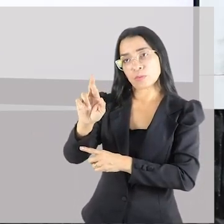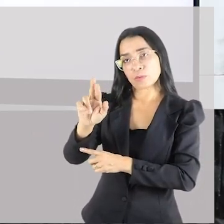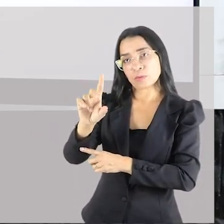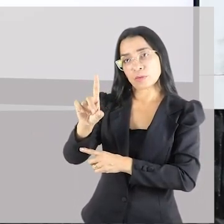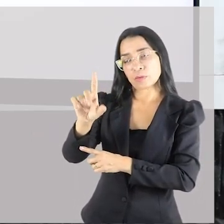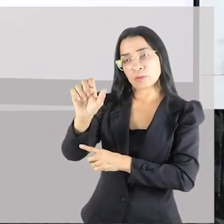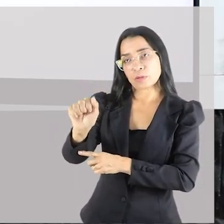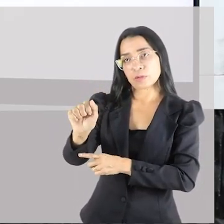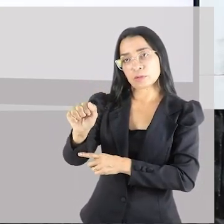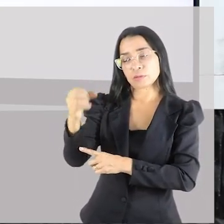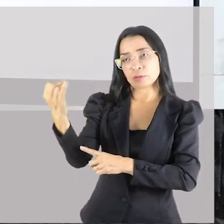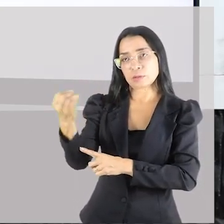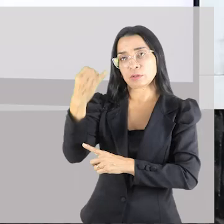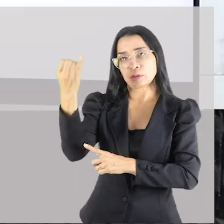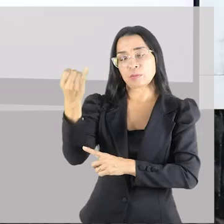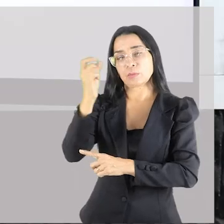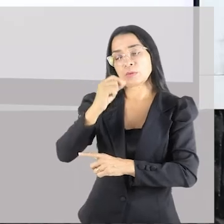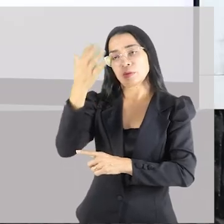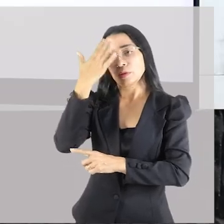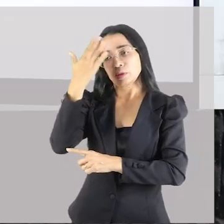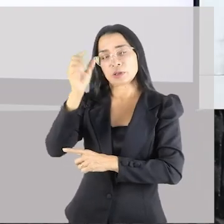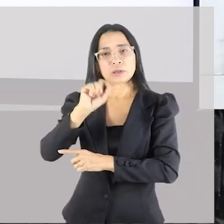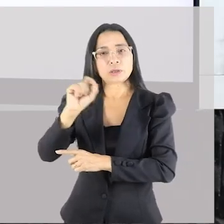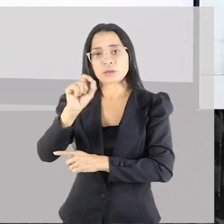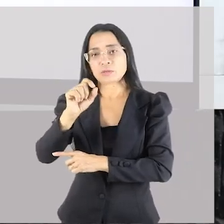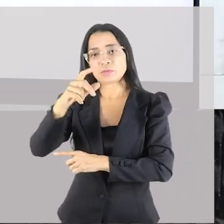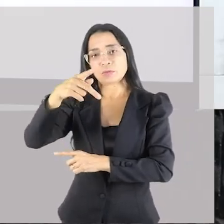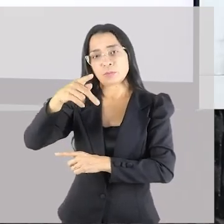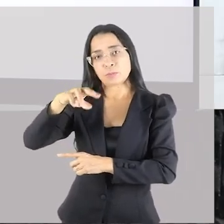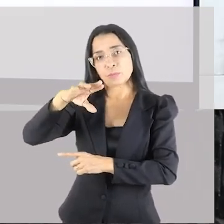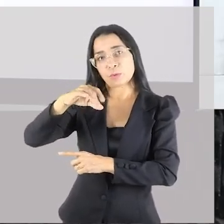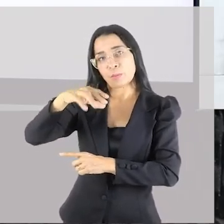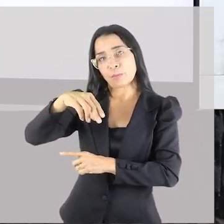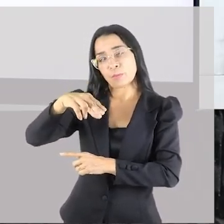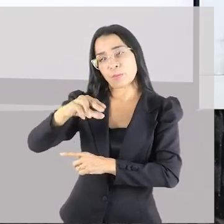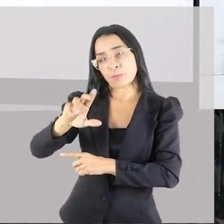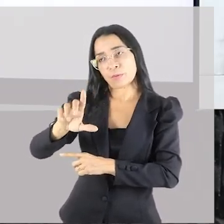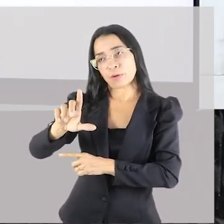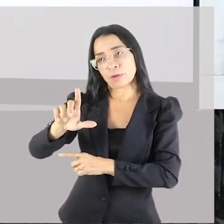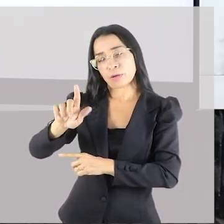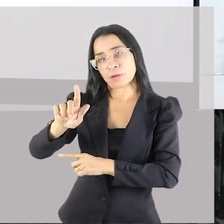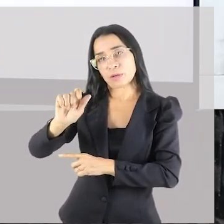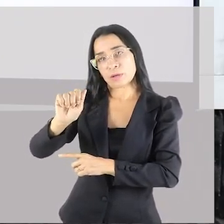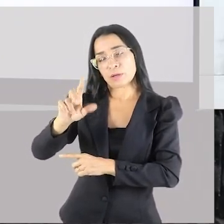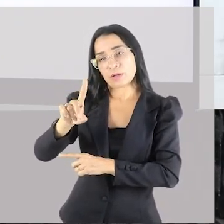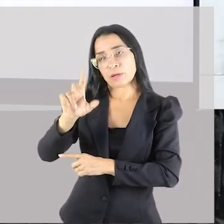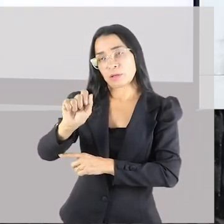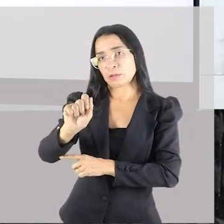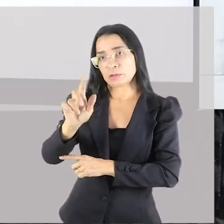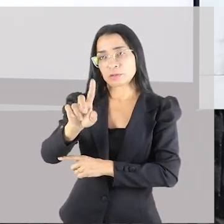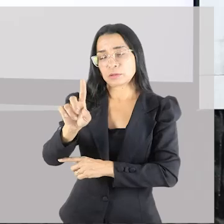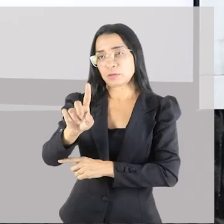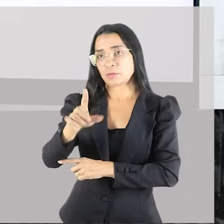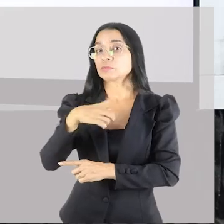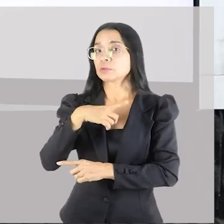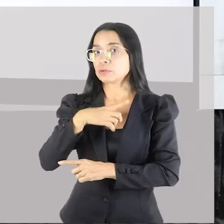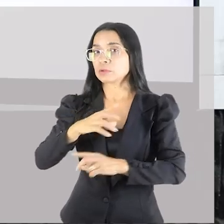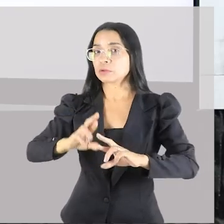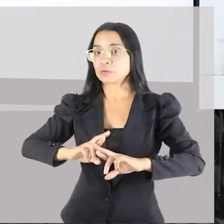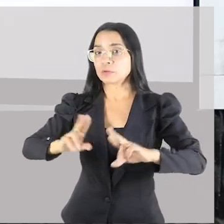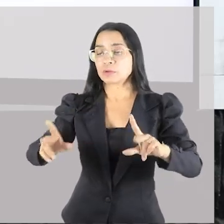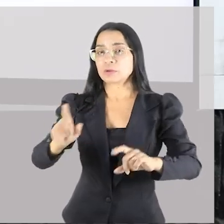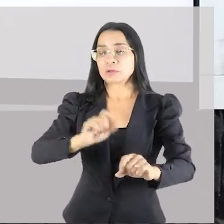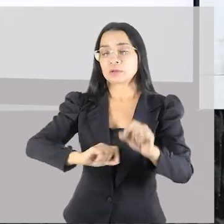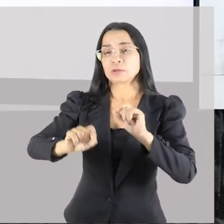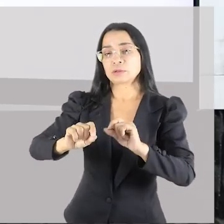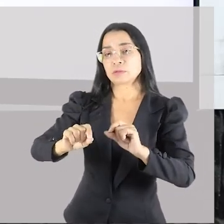que ela não foi promulgada. Há uma diferença, professor? Sim, há uma diferença. Quando você vai estabelecer uma Constituição dentro